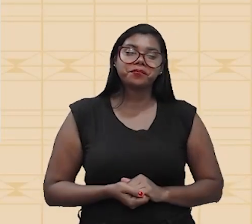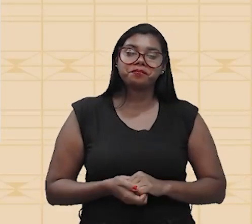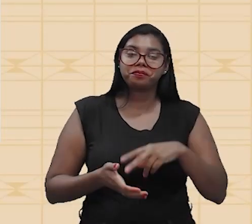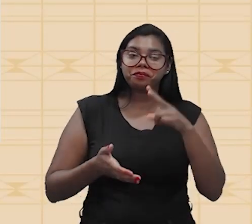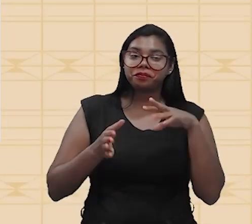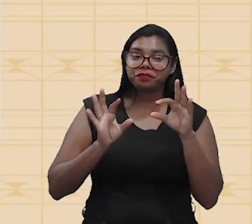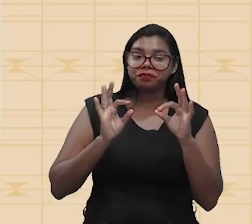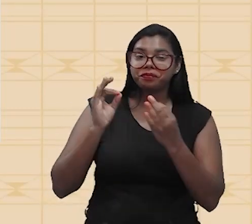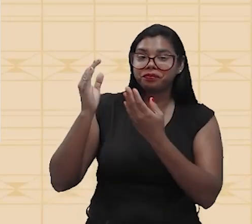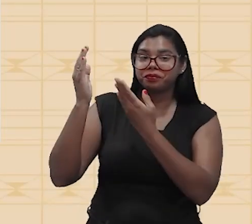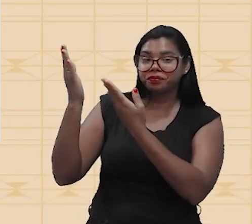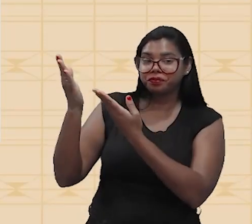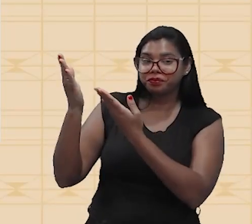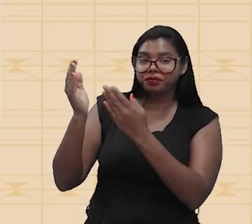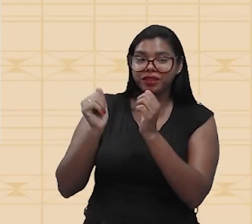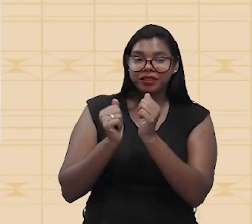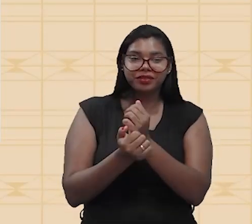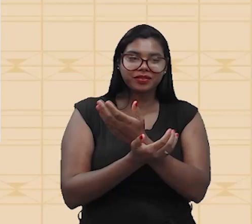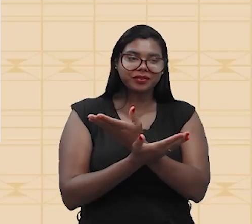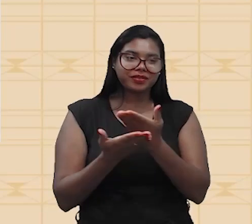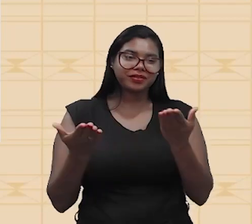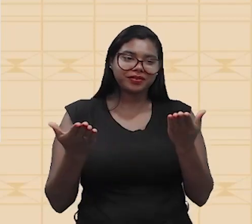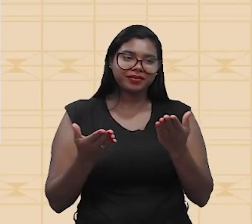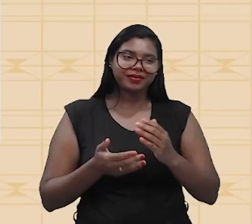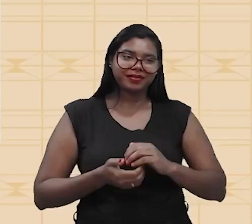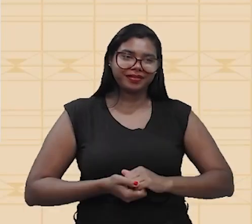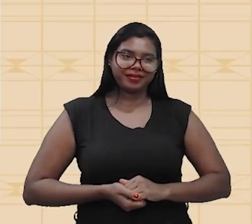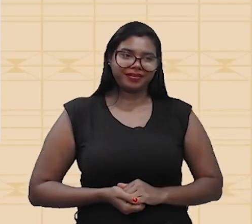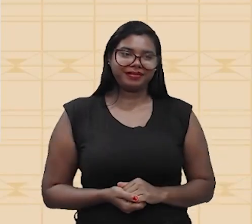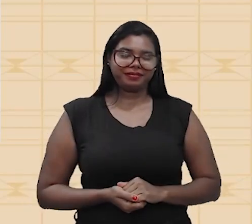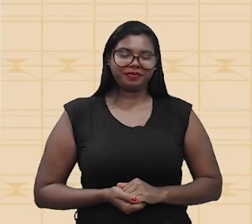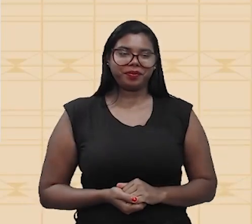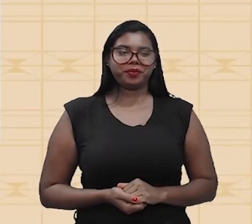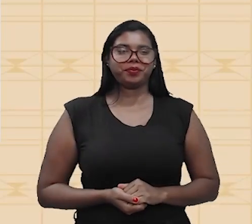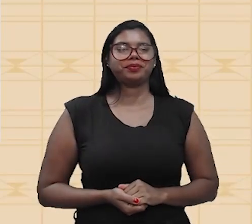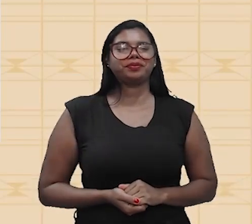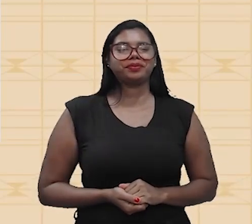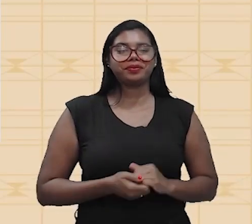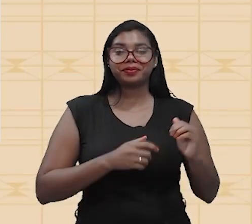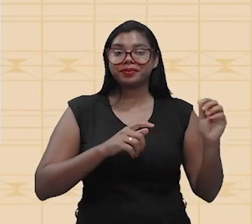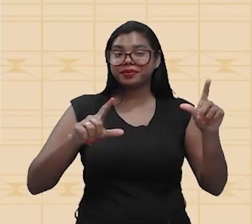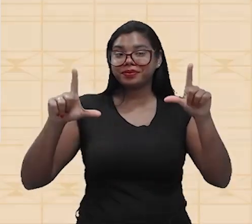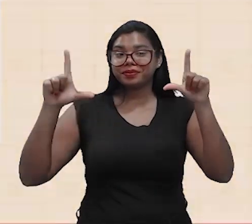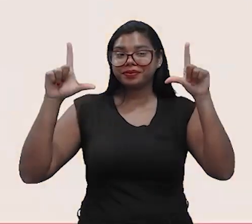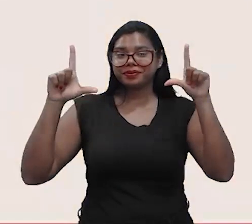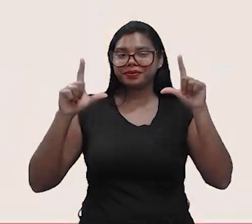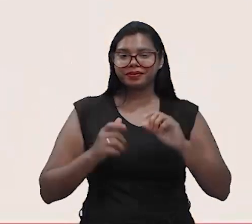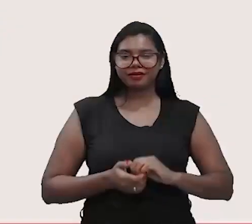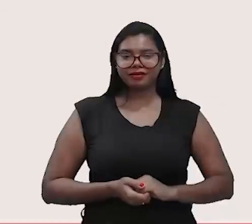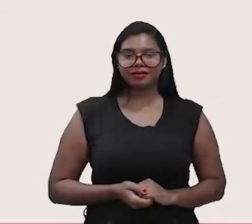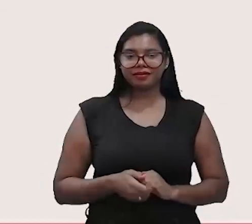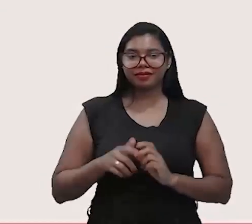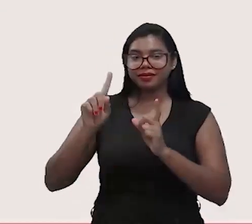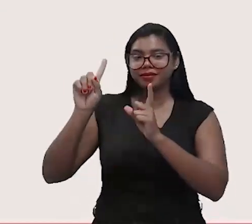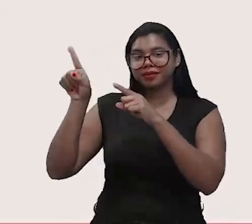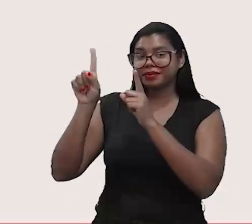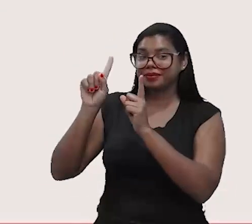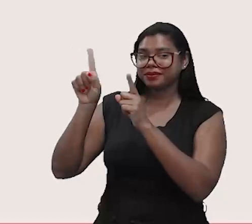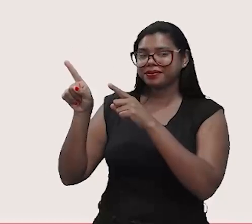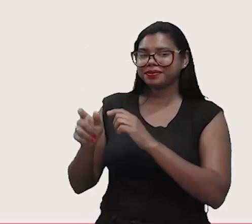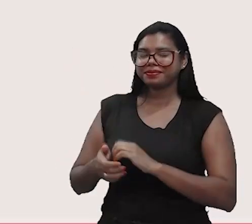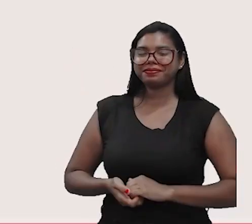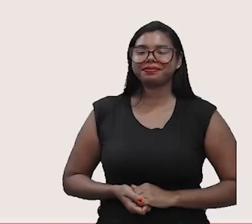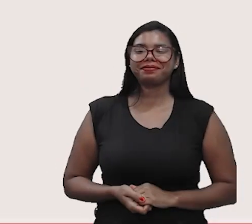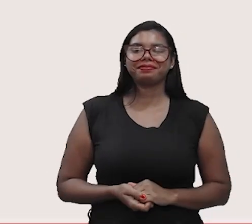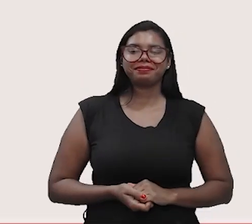vocês a partir deste instante. Robertão, Bota na tela geral aqui, quero